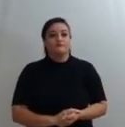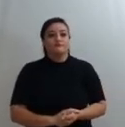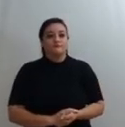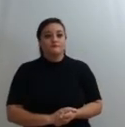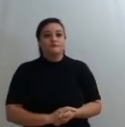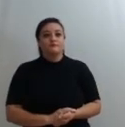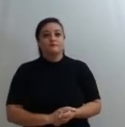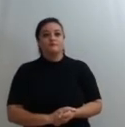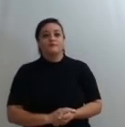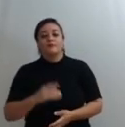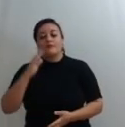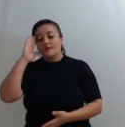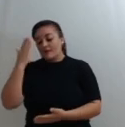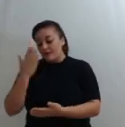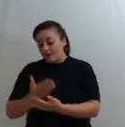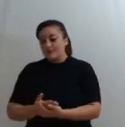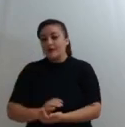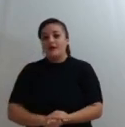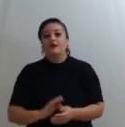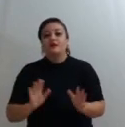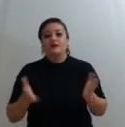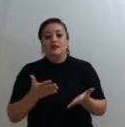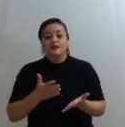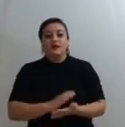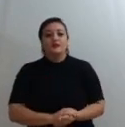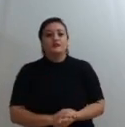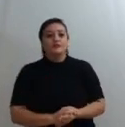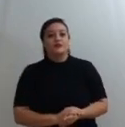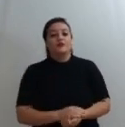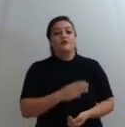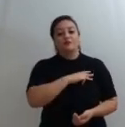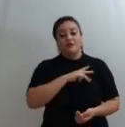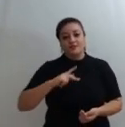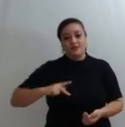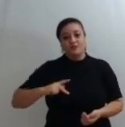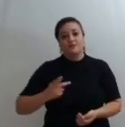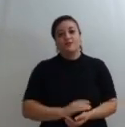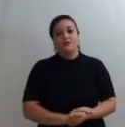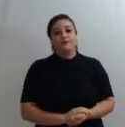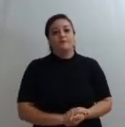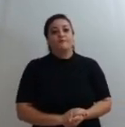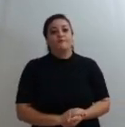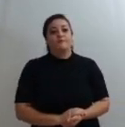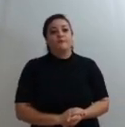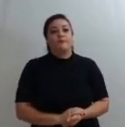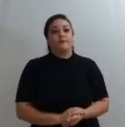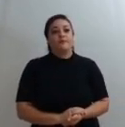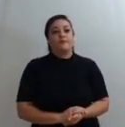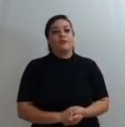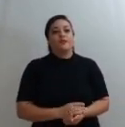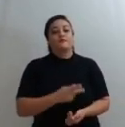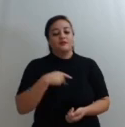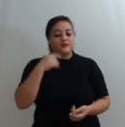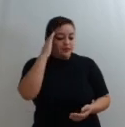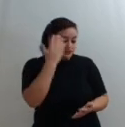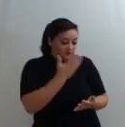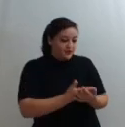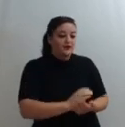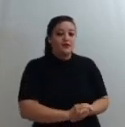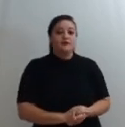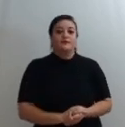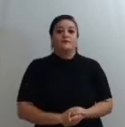Muito obrigado, doutor Ari. Passo a palavra ao ilustre representante do Ministério Público, doutora Luísa. Senhor presidente, obrigada. Tendo ouvido a